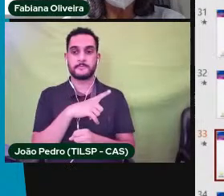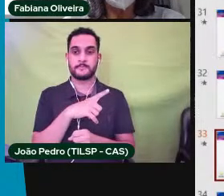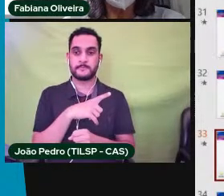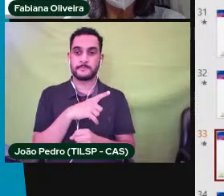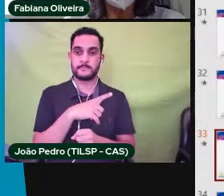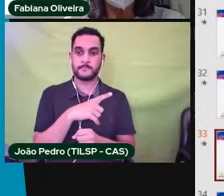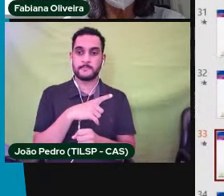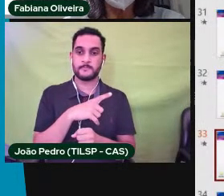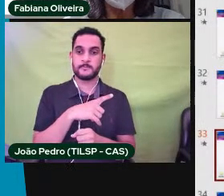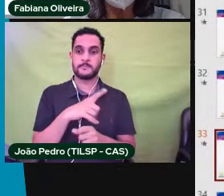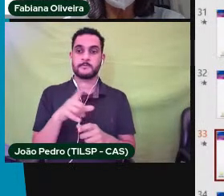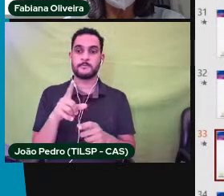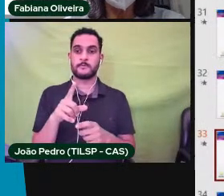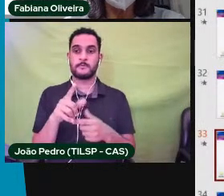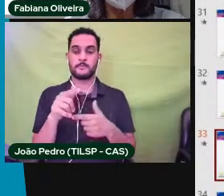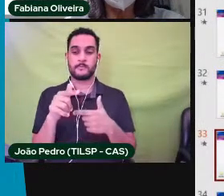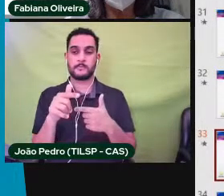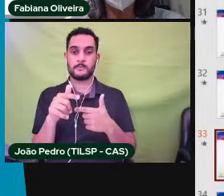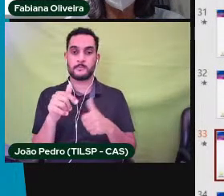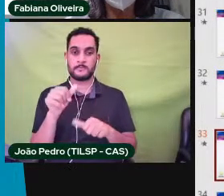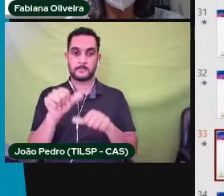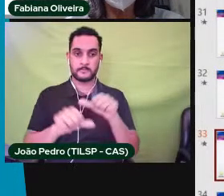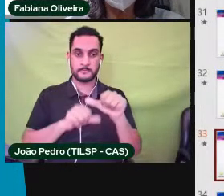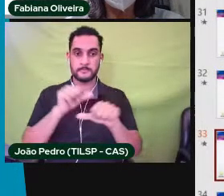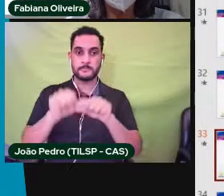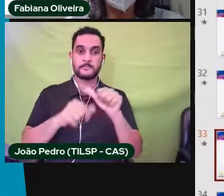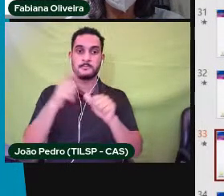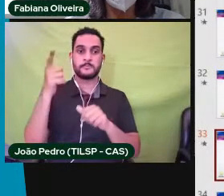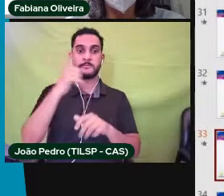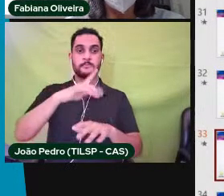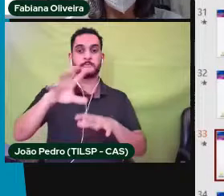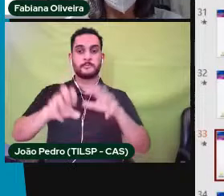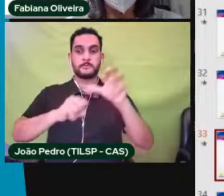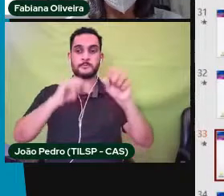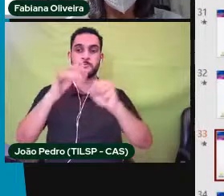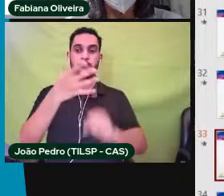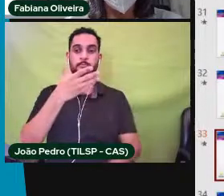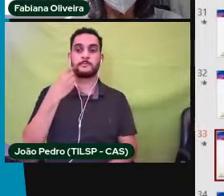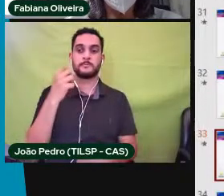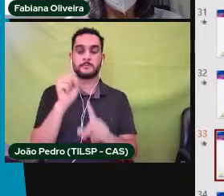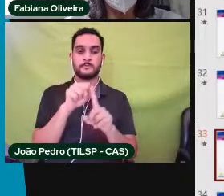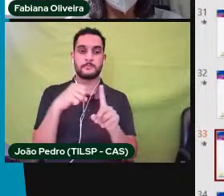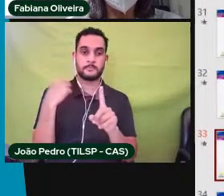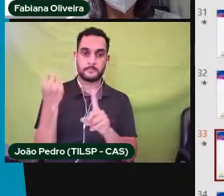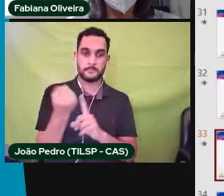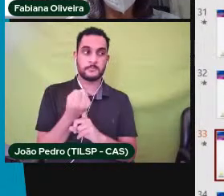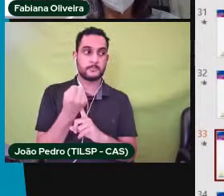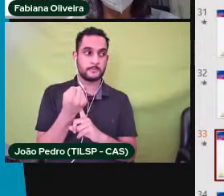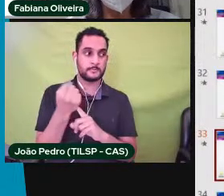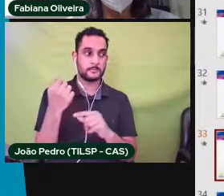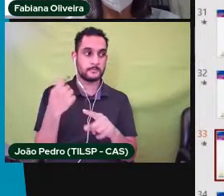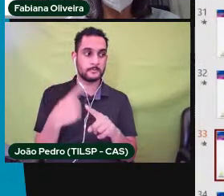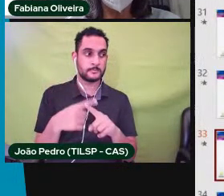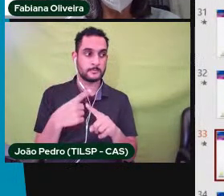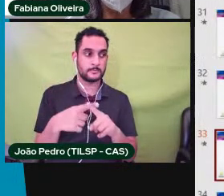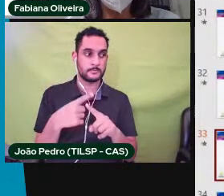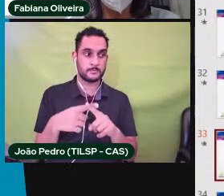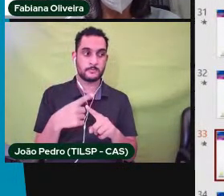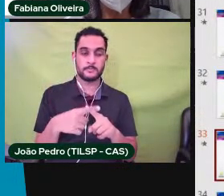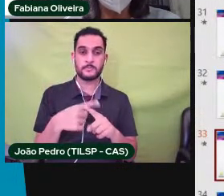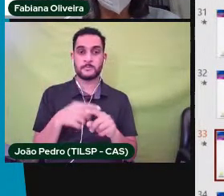no acesso e permanência para a conquista da qualidade social. Porque a educação básica é um